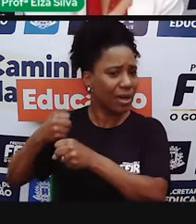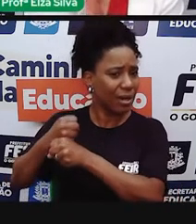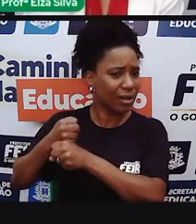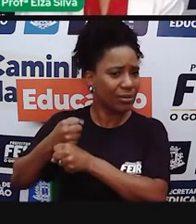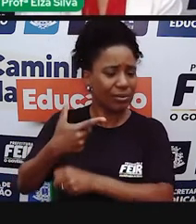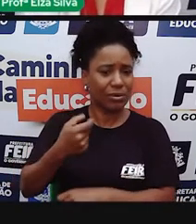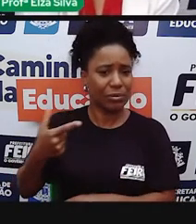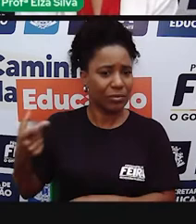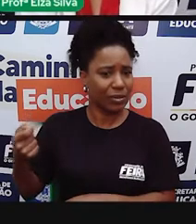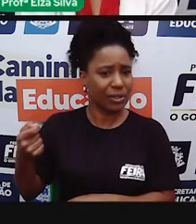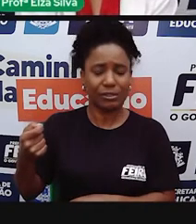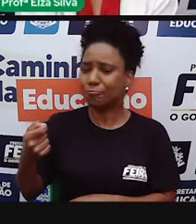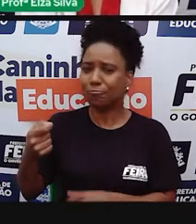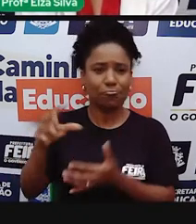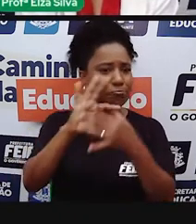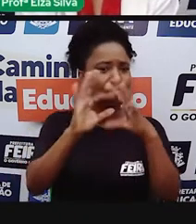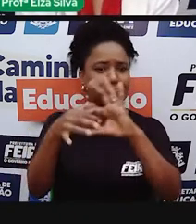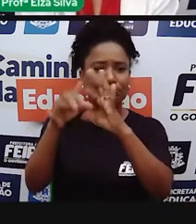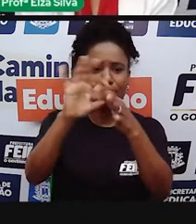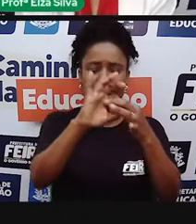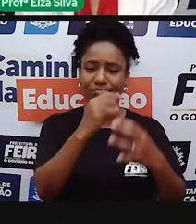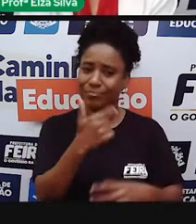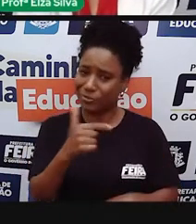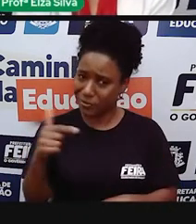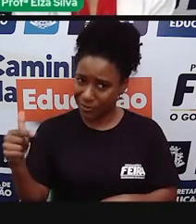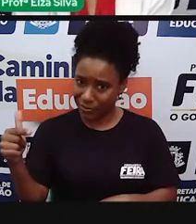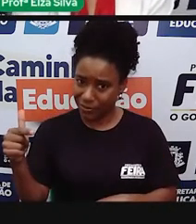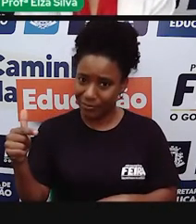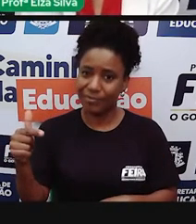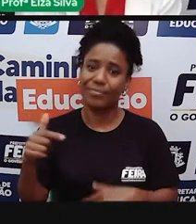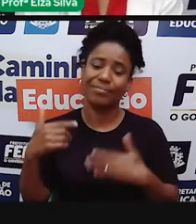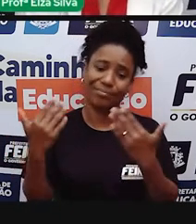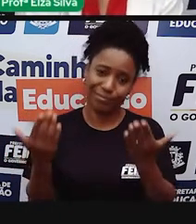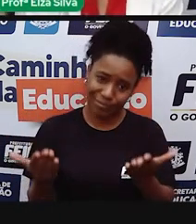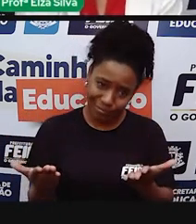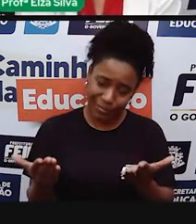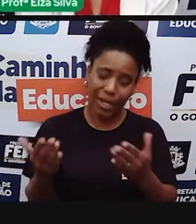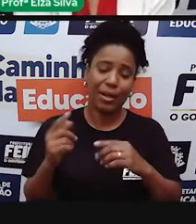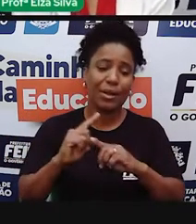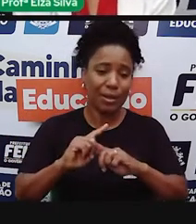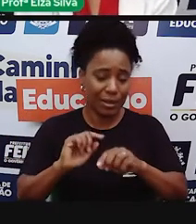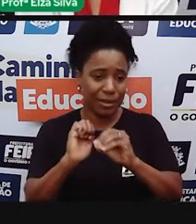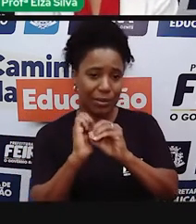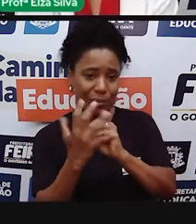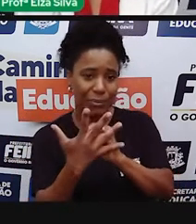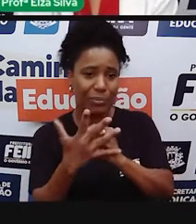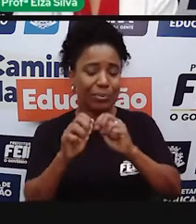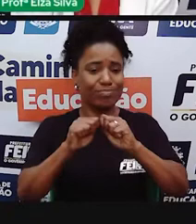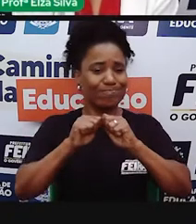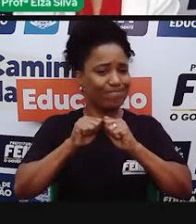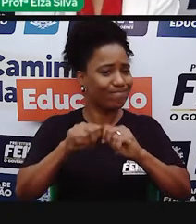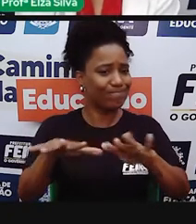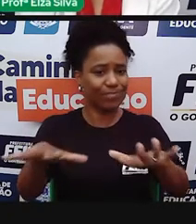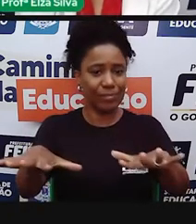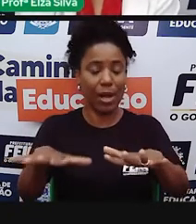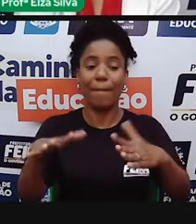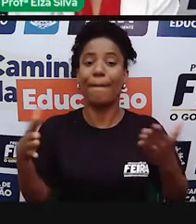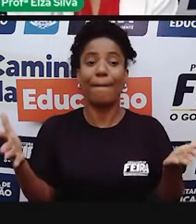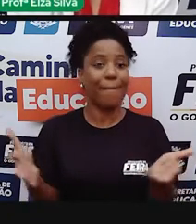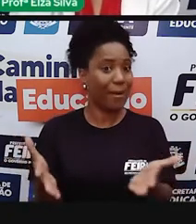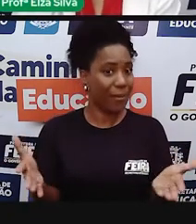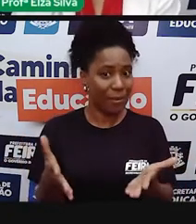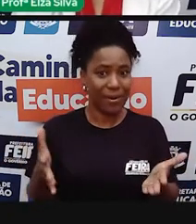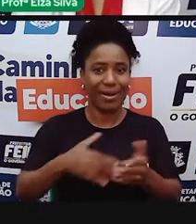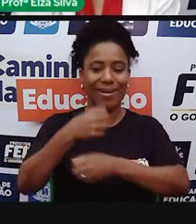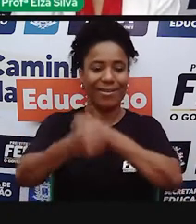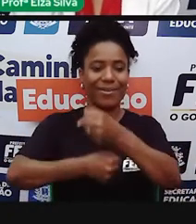slogan 2020. Mas não aconteceram devido à pandemia. Mas este ano